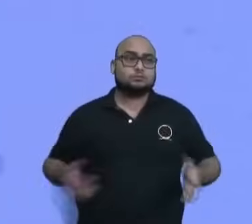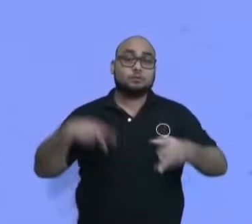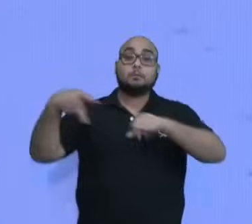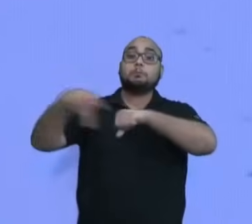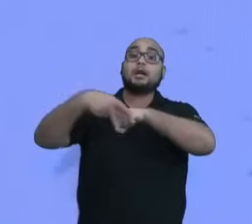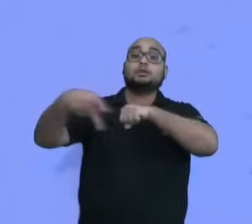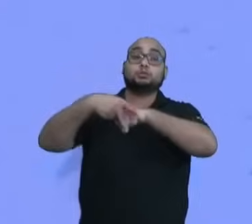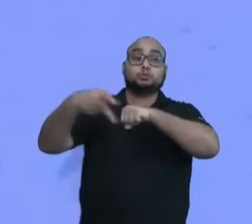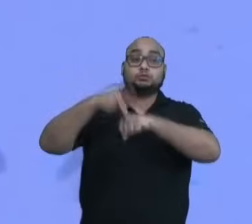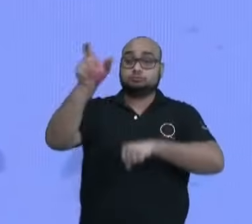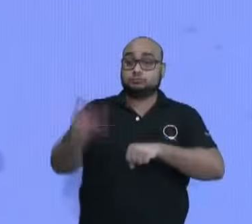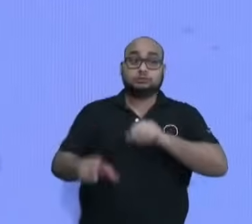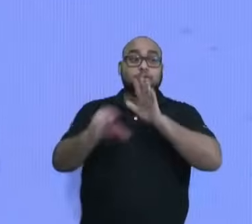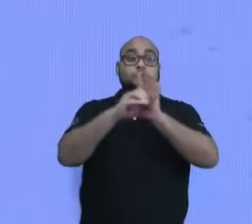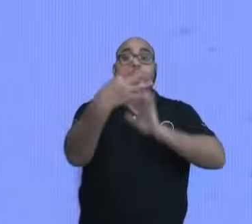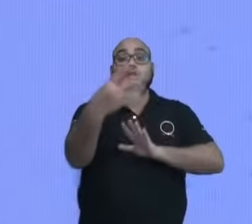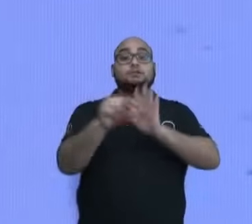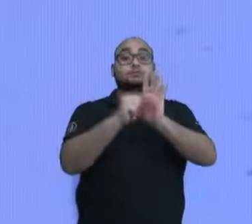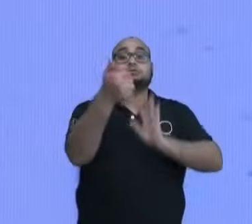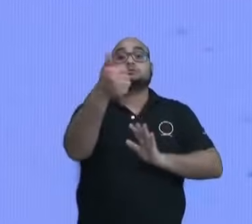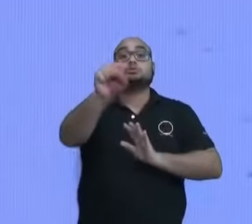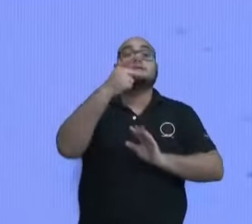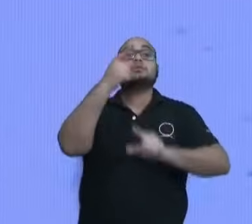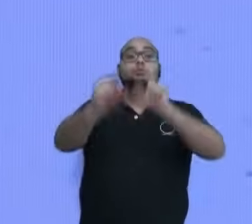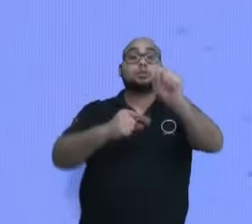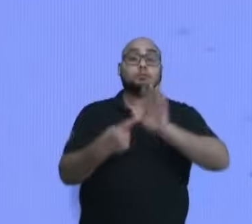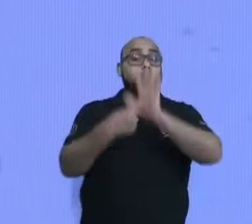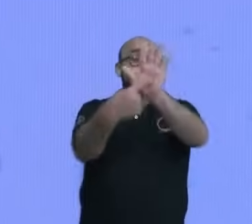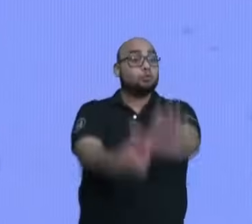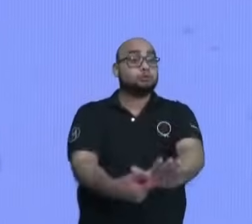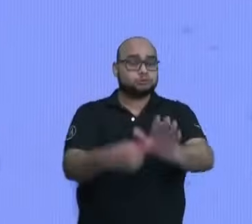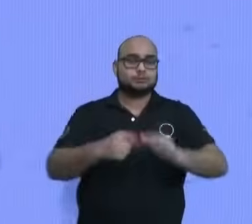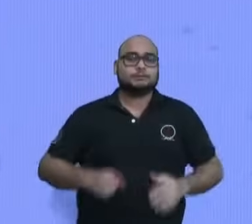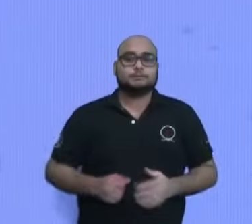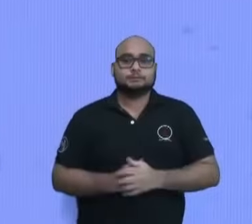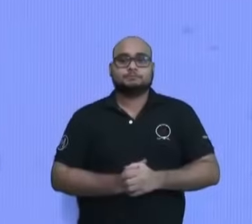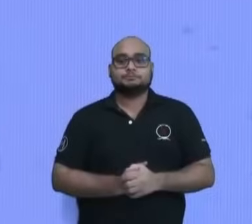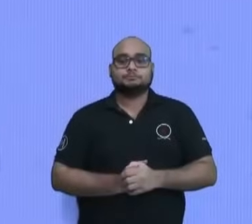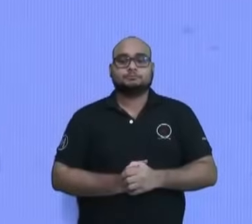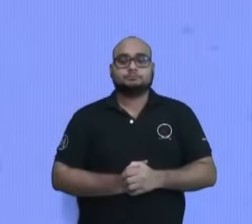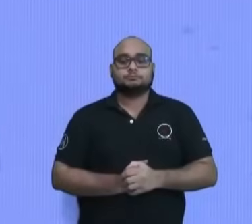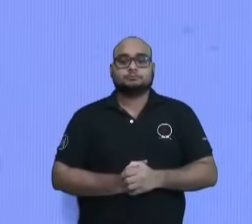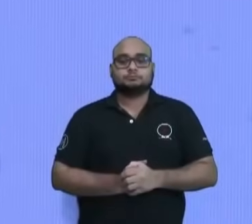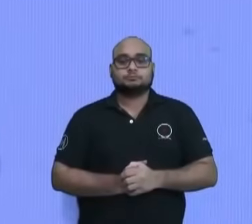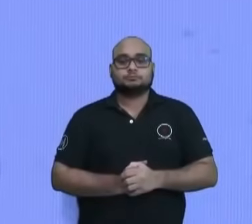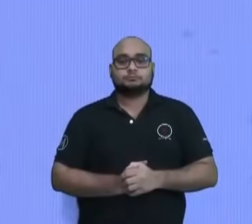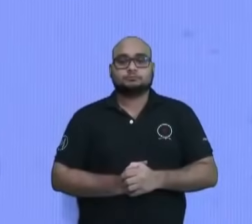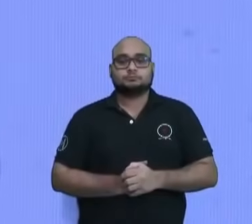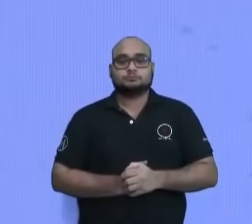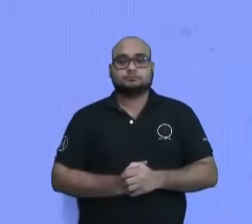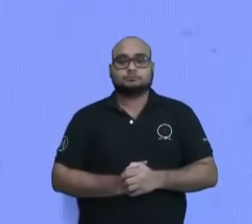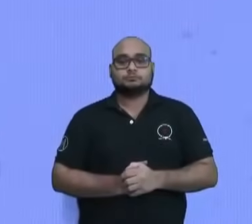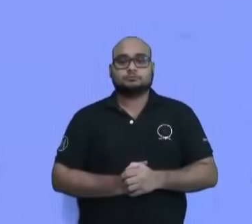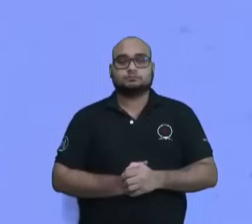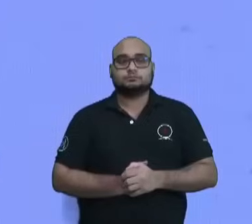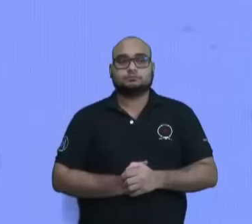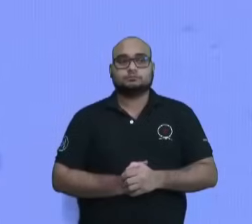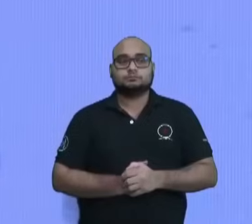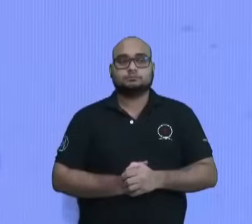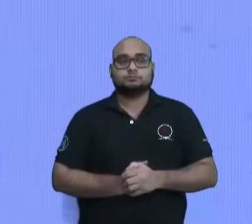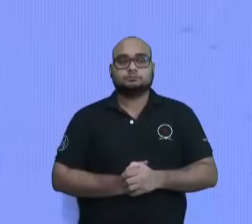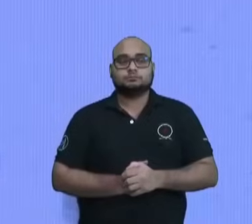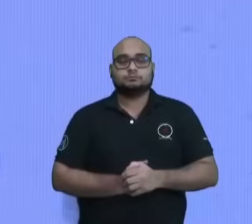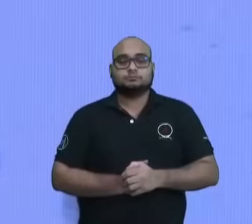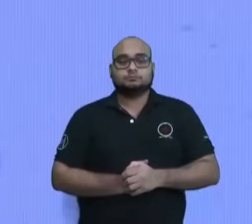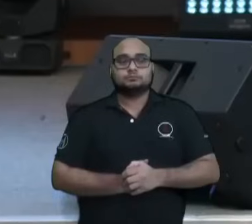18 Vê se é TR 18 aí para mim não falar besteira aqui aqui eu tô citando vários textos e de vez em quando